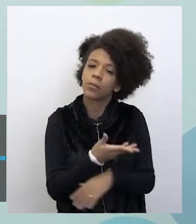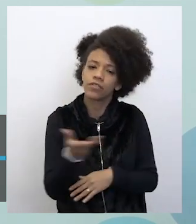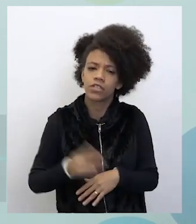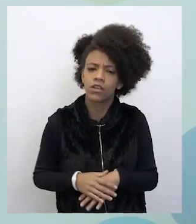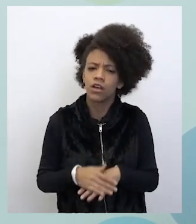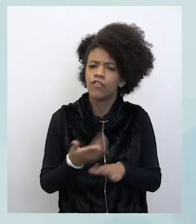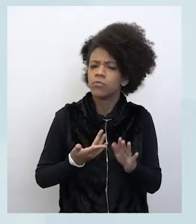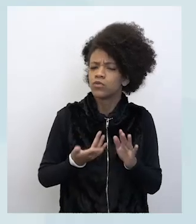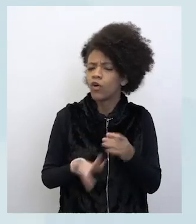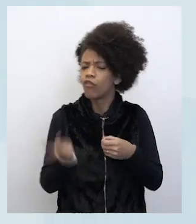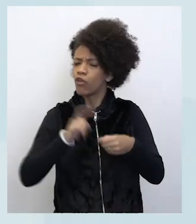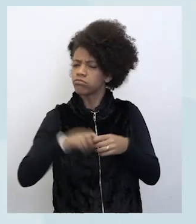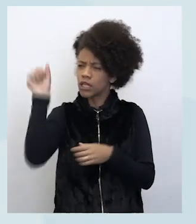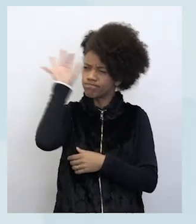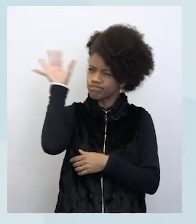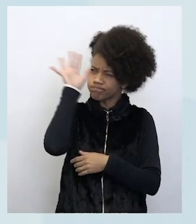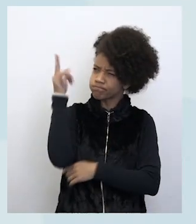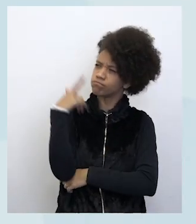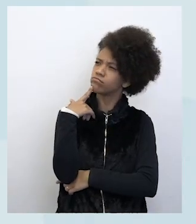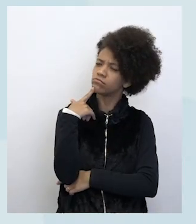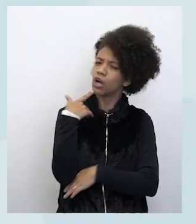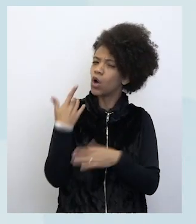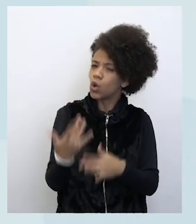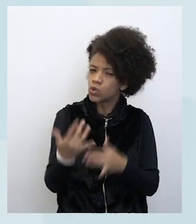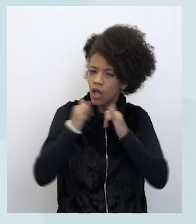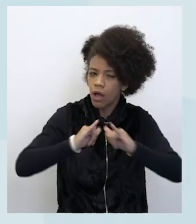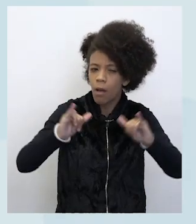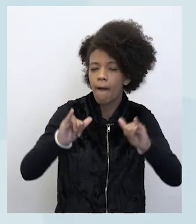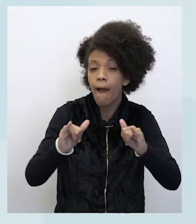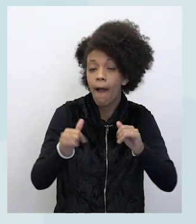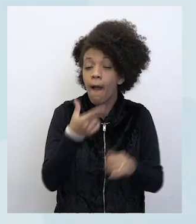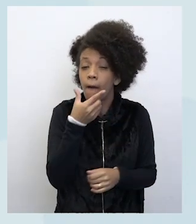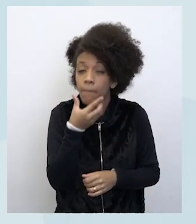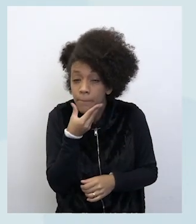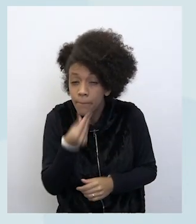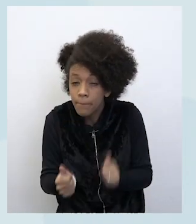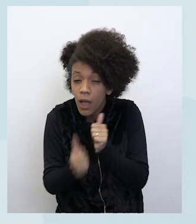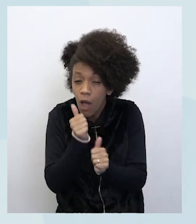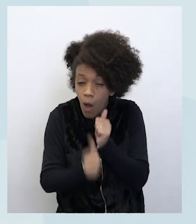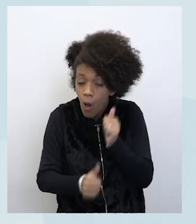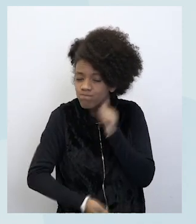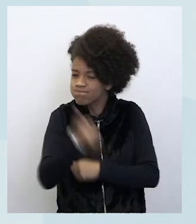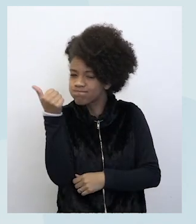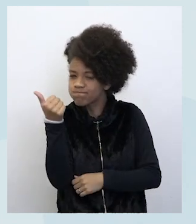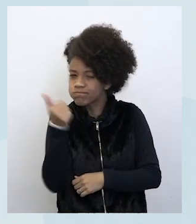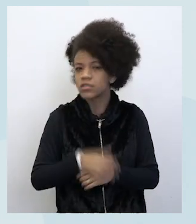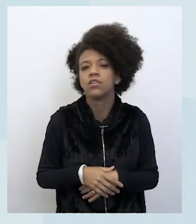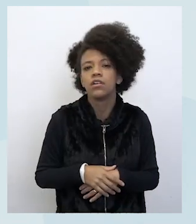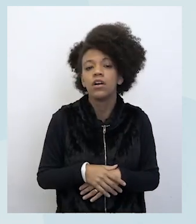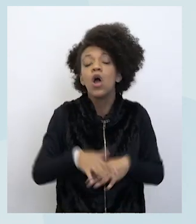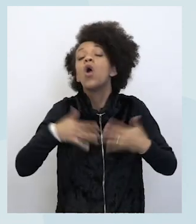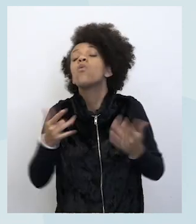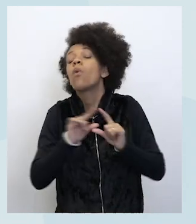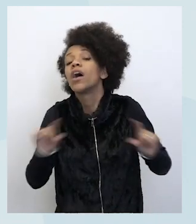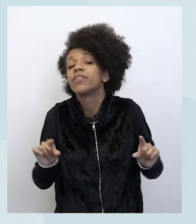Vamos voltar e refletir um pouco sobre a mensagem do Ayrton Senna, quando a gente leu lá no começo? Qual era a frase do Ayrton